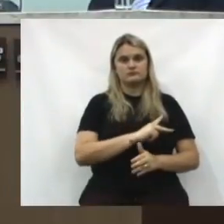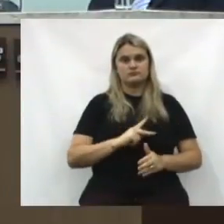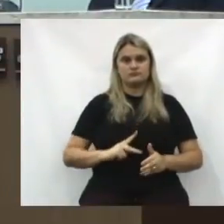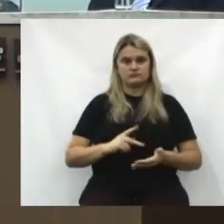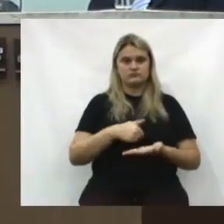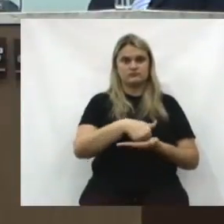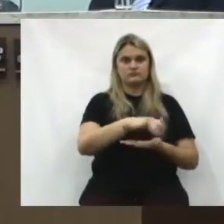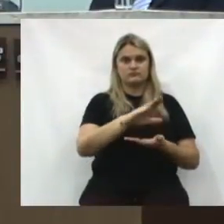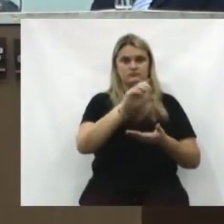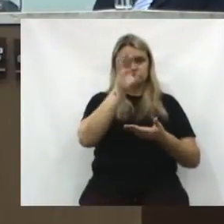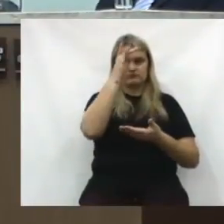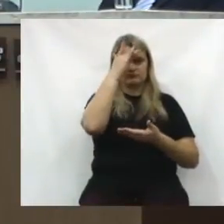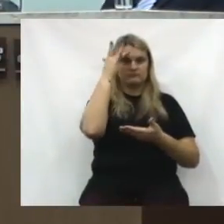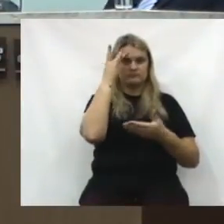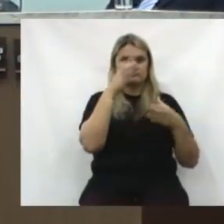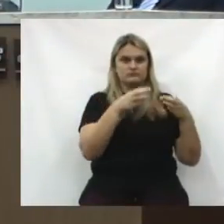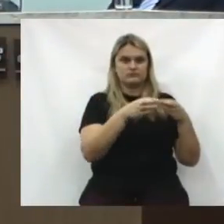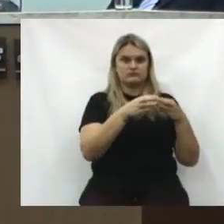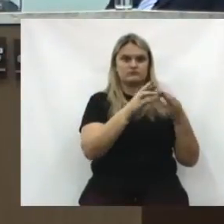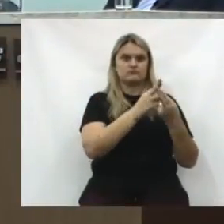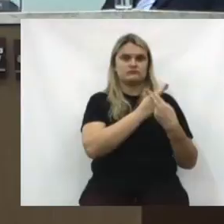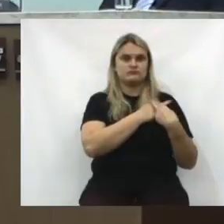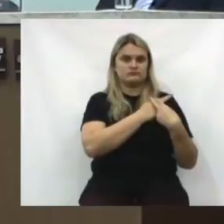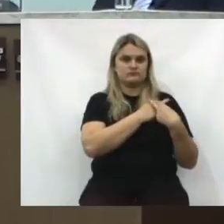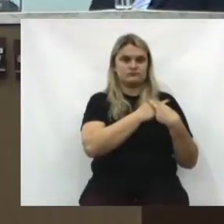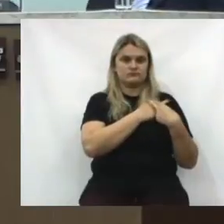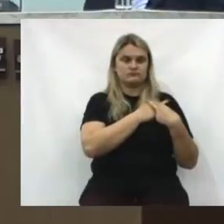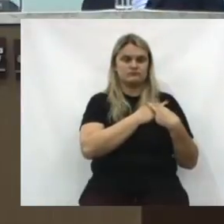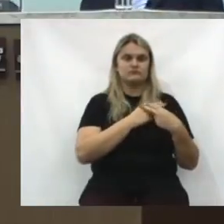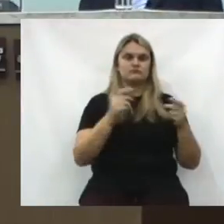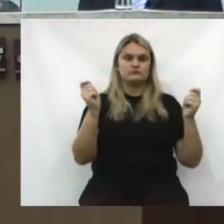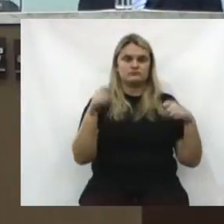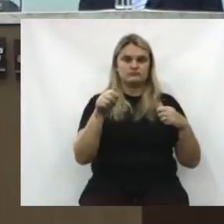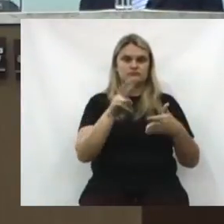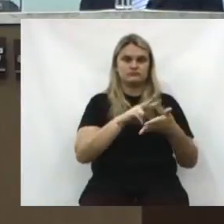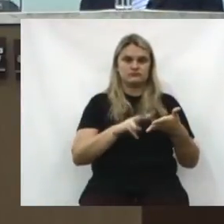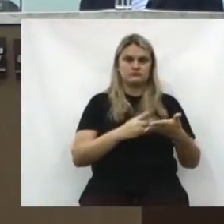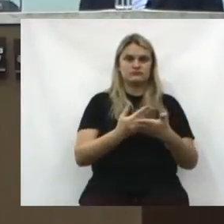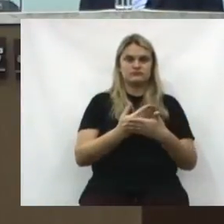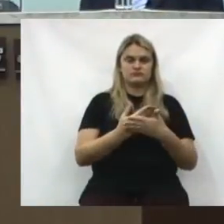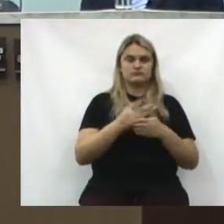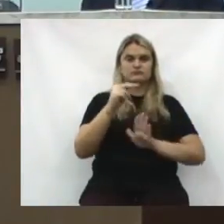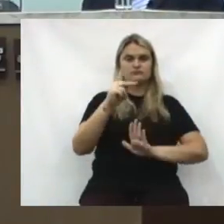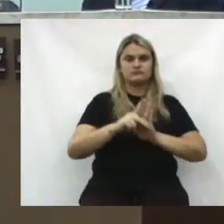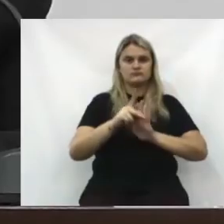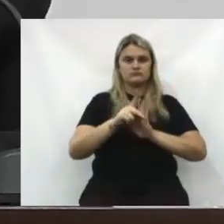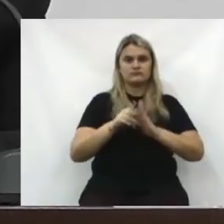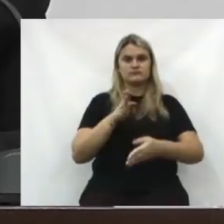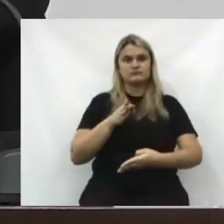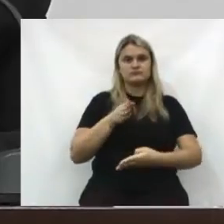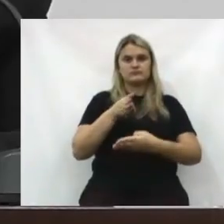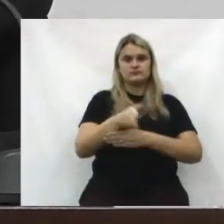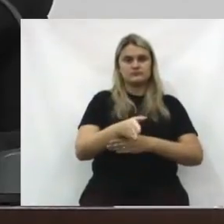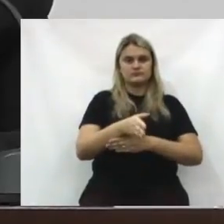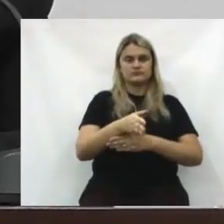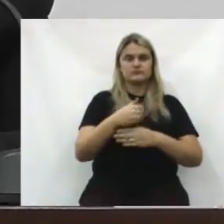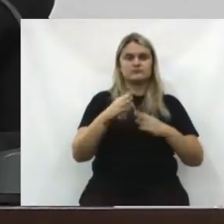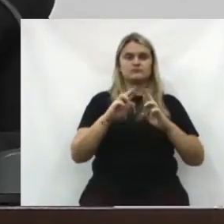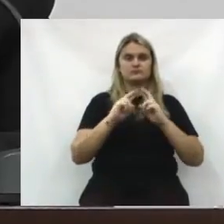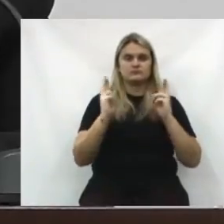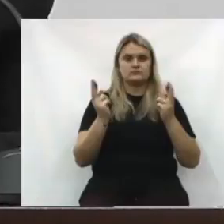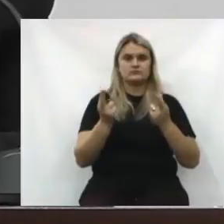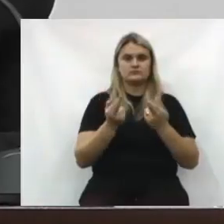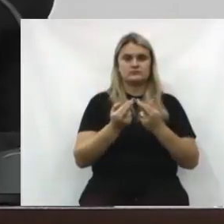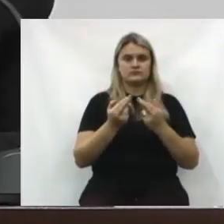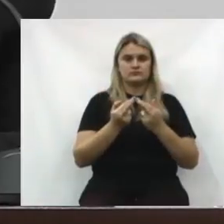Fim do expediente. Esta presidência, então, despacha as indicações aos órgãos competentes. Os projetos que